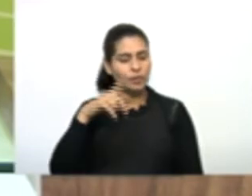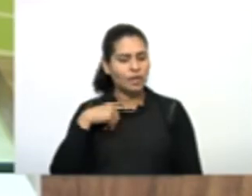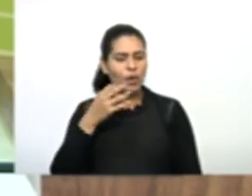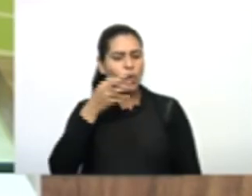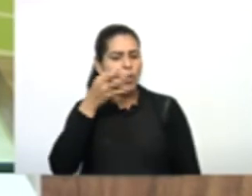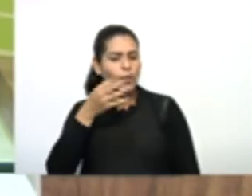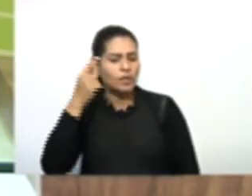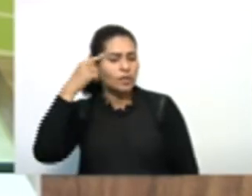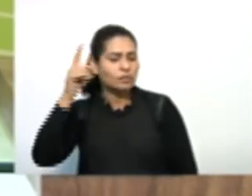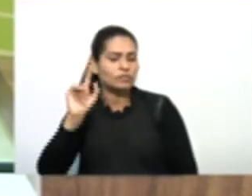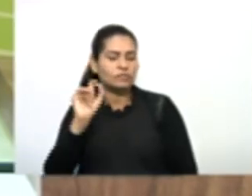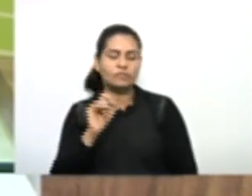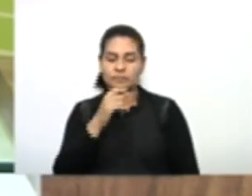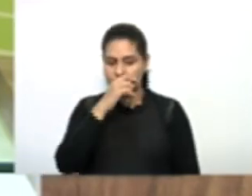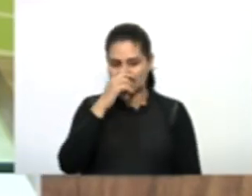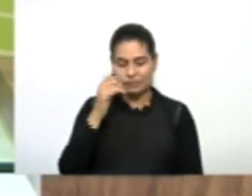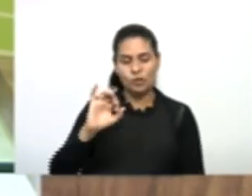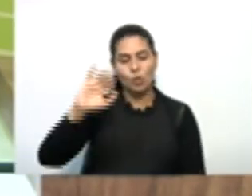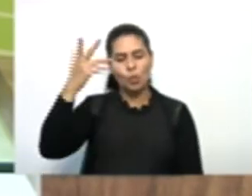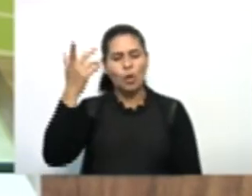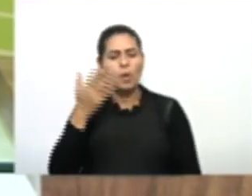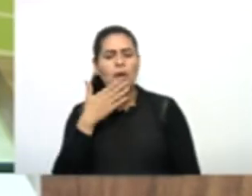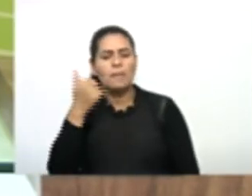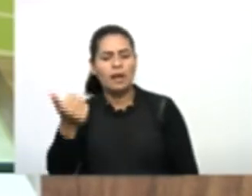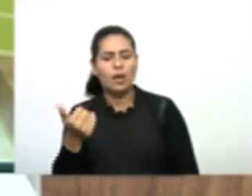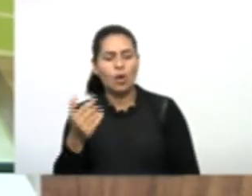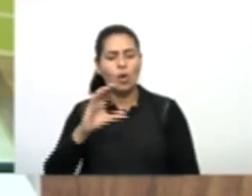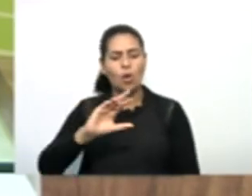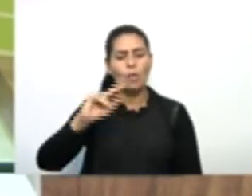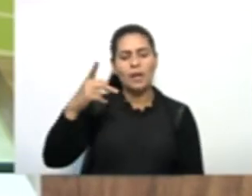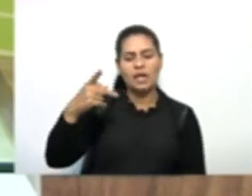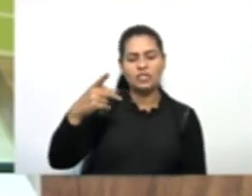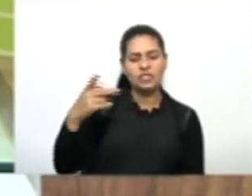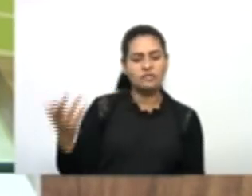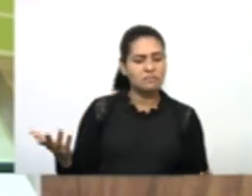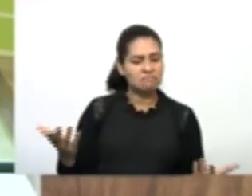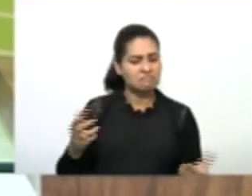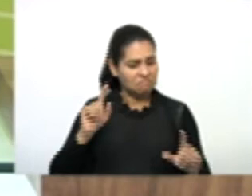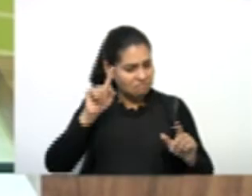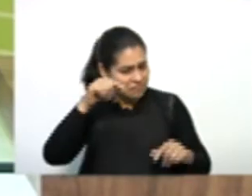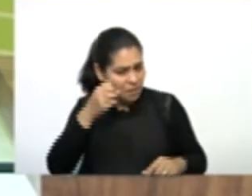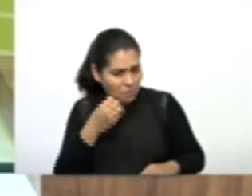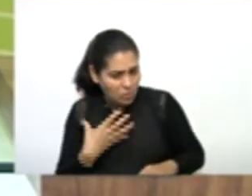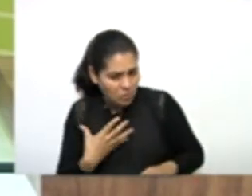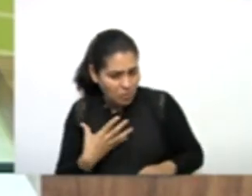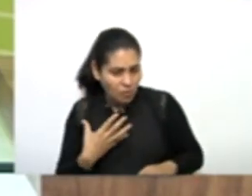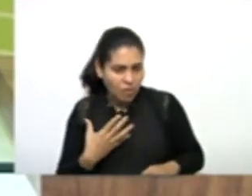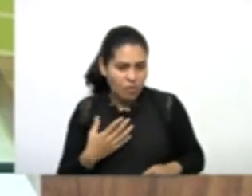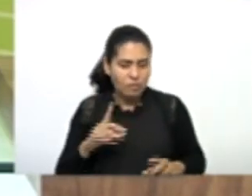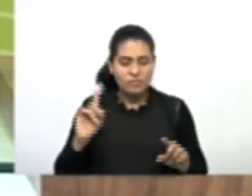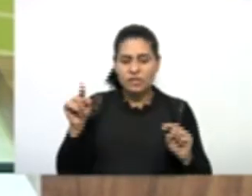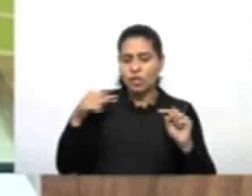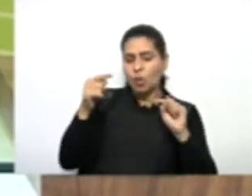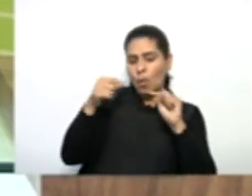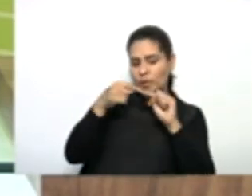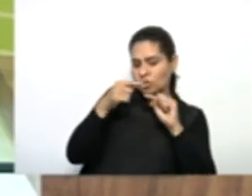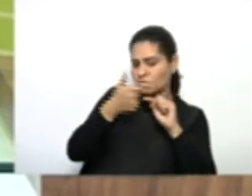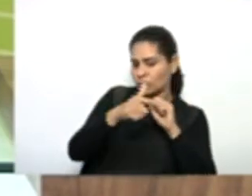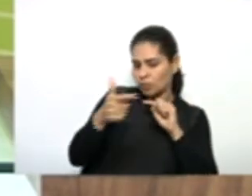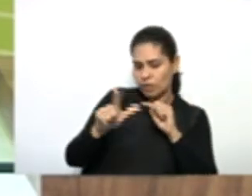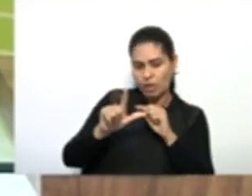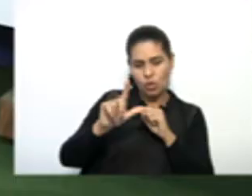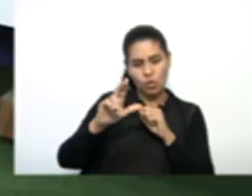qual seria a vantagem de participar de uma cooperativa? Imagino porque a gente tenha falado que a cooperativa, o objetivo dela não é gerar lucro,